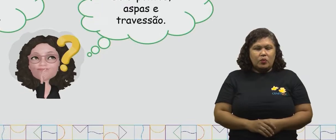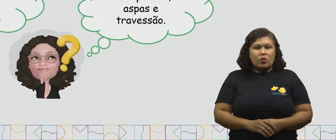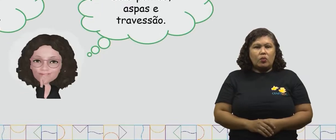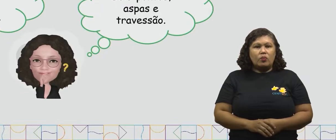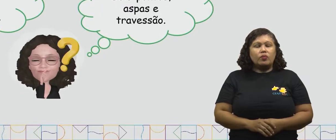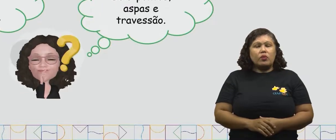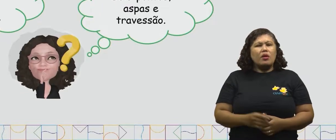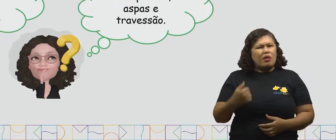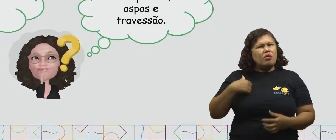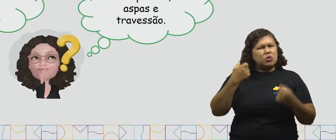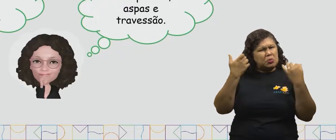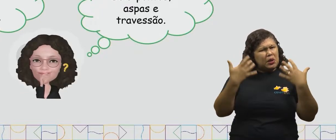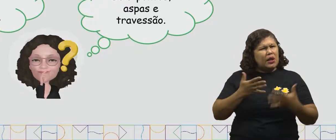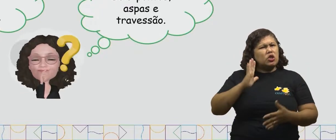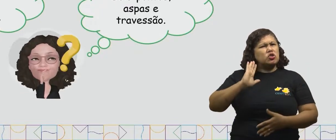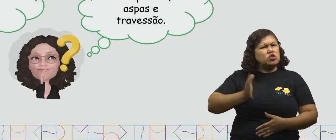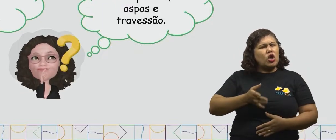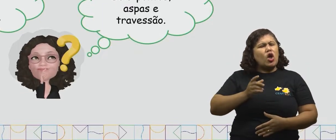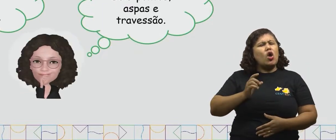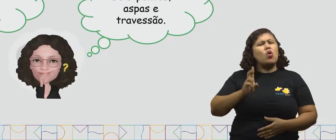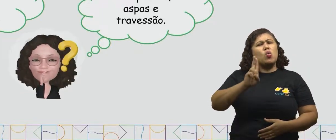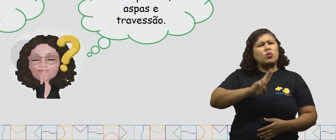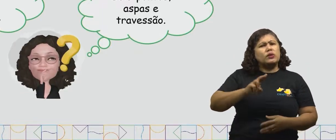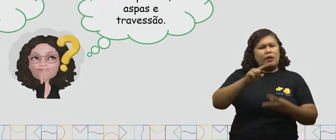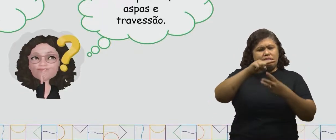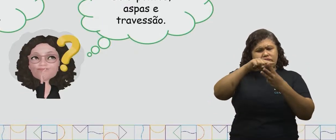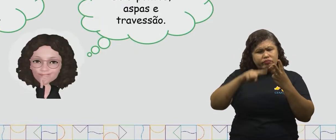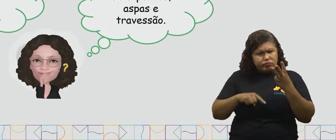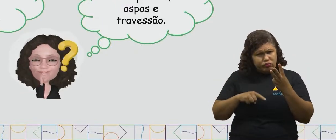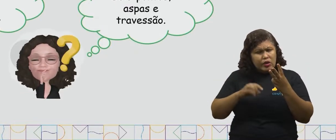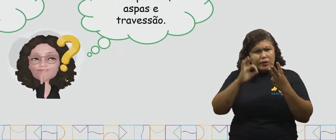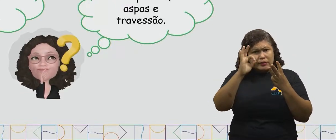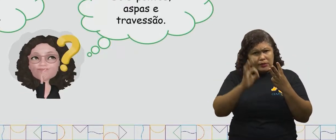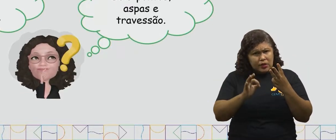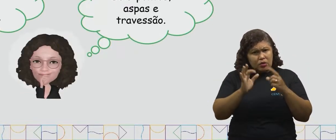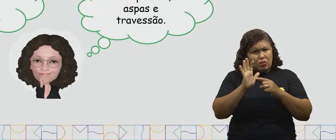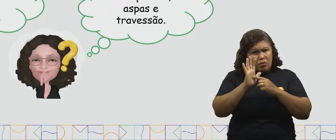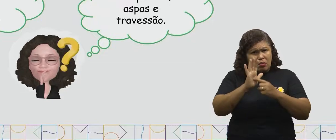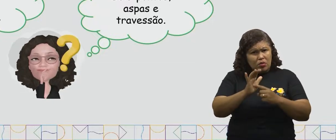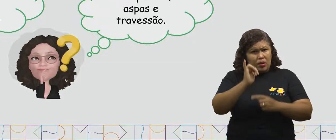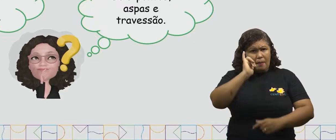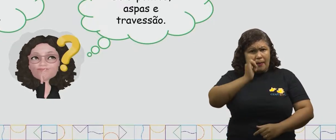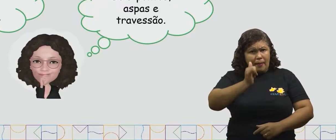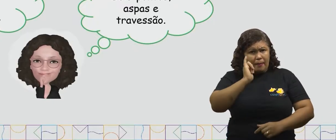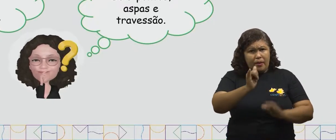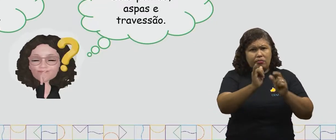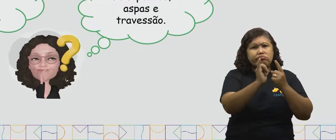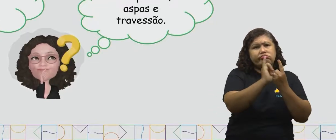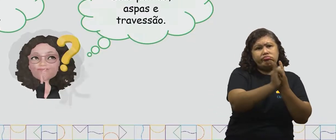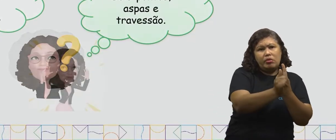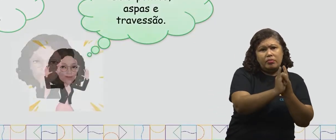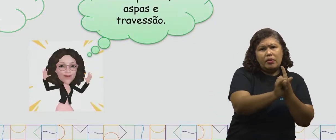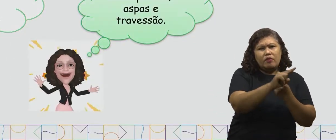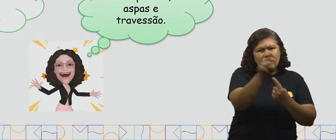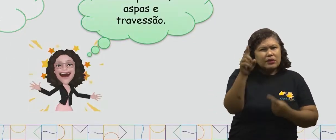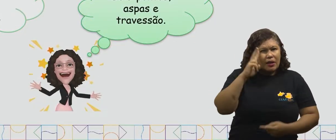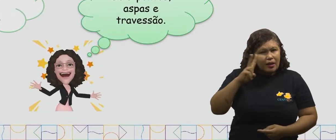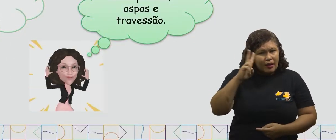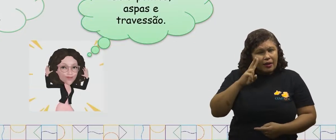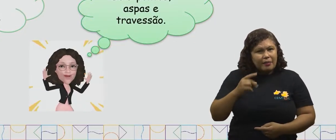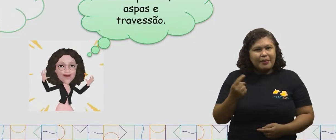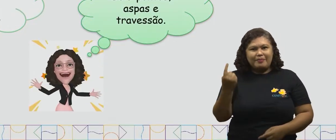falamos sobre as 3 pontuações corretas para indicarmos a fala de personagens. Você lembra qual é?